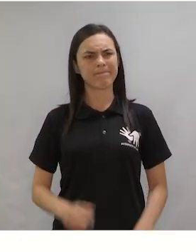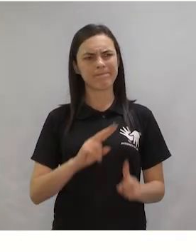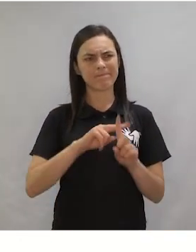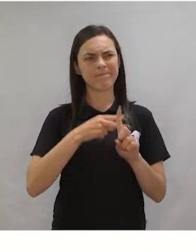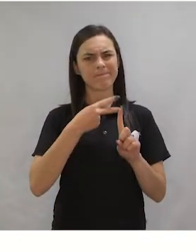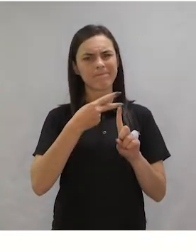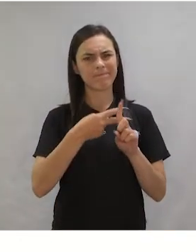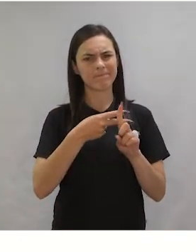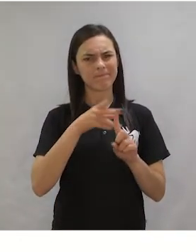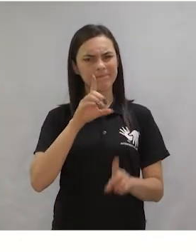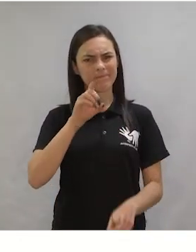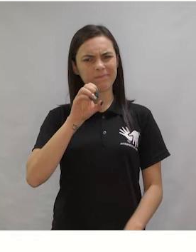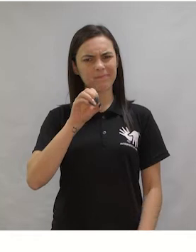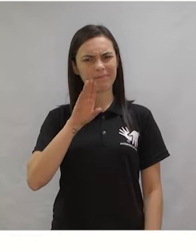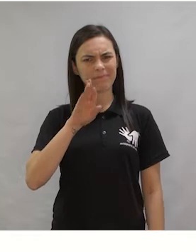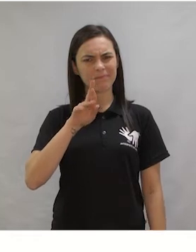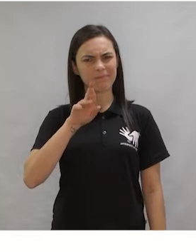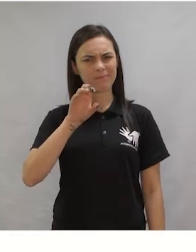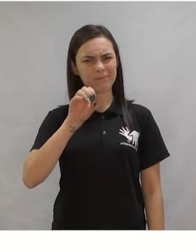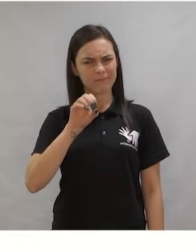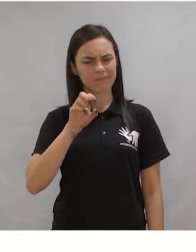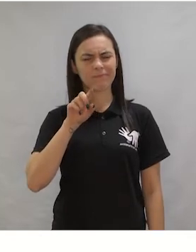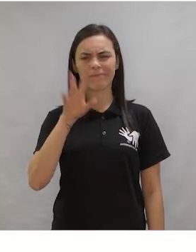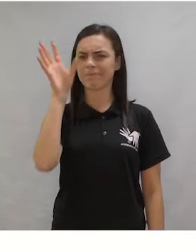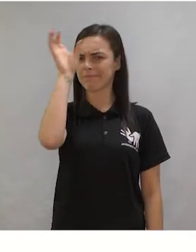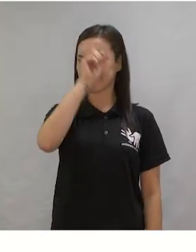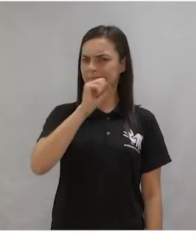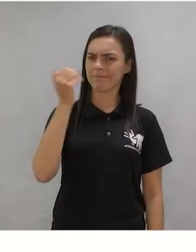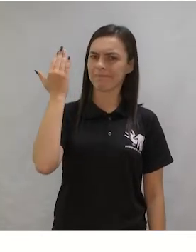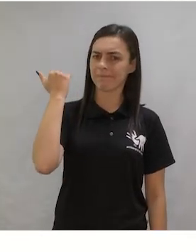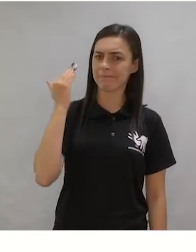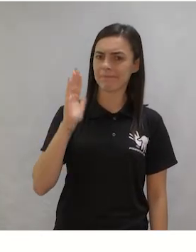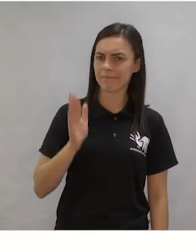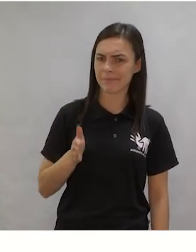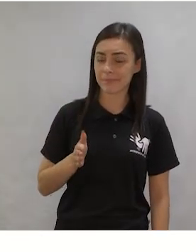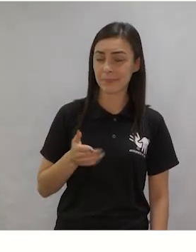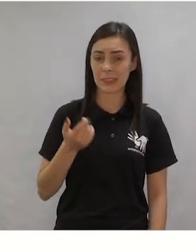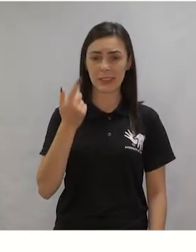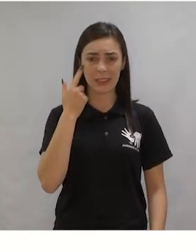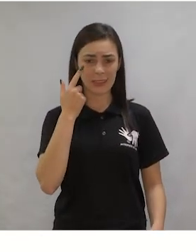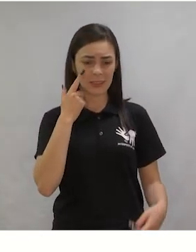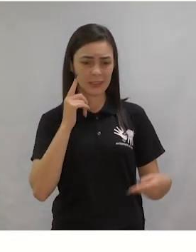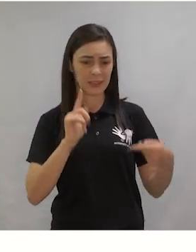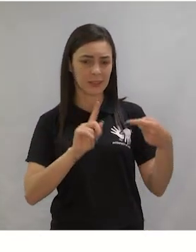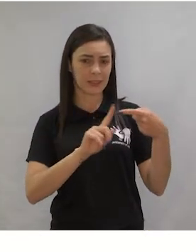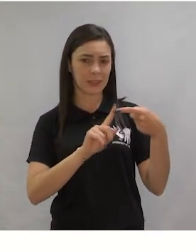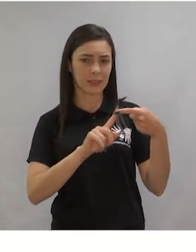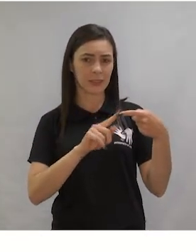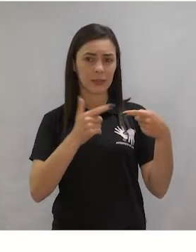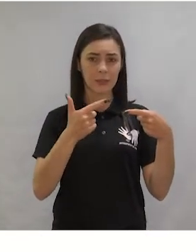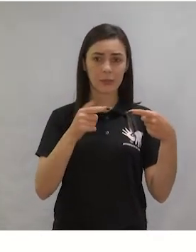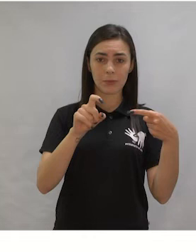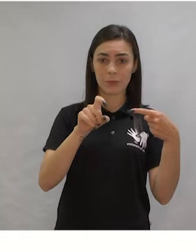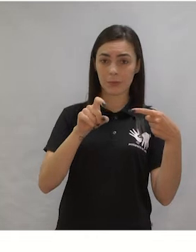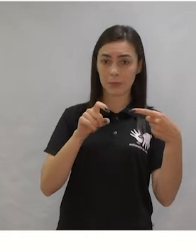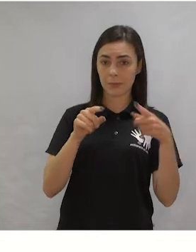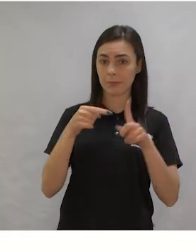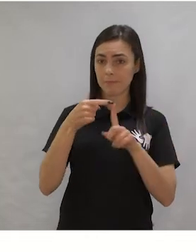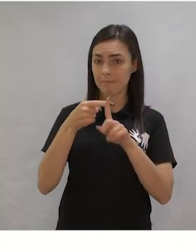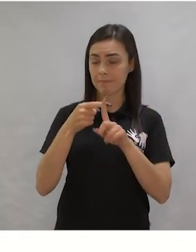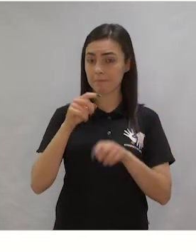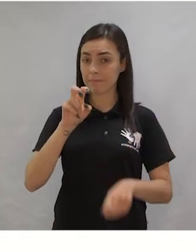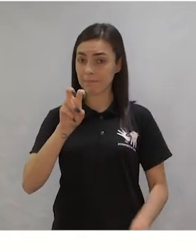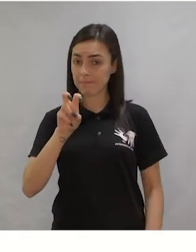Que será que é dobro, né? Vocês já aprenderam o que é dobro. Será que a letra A,